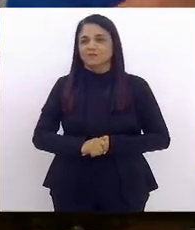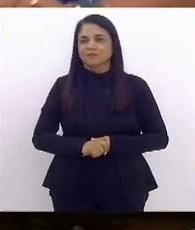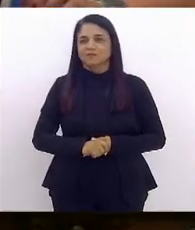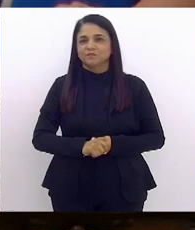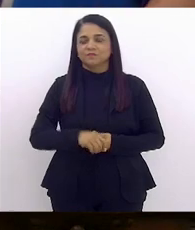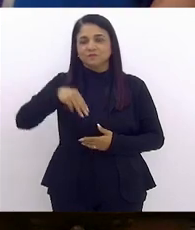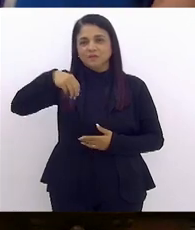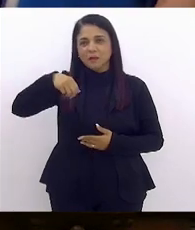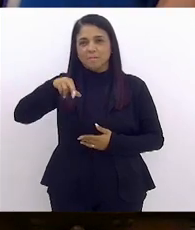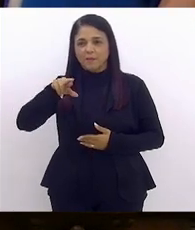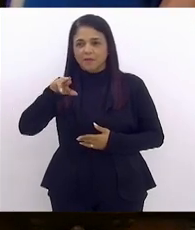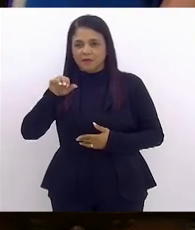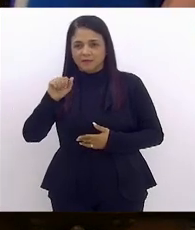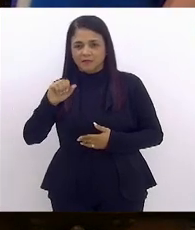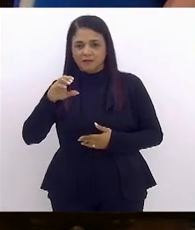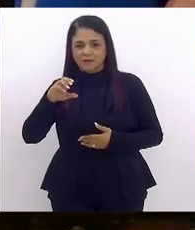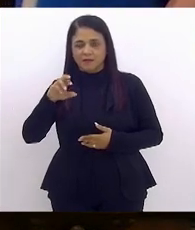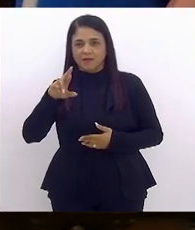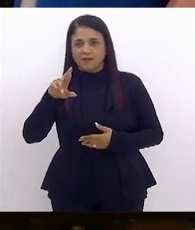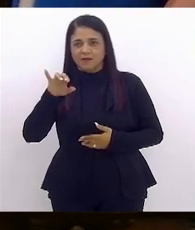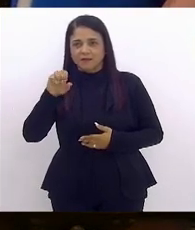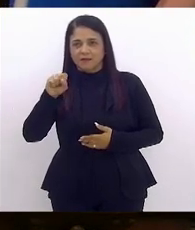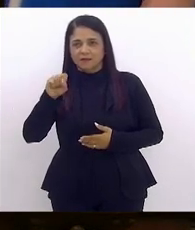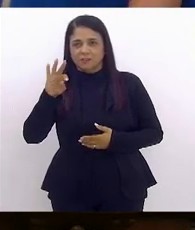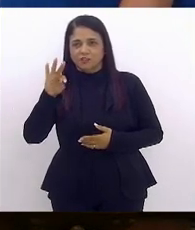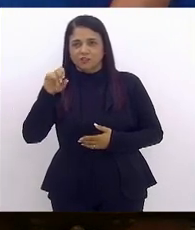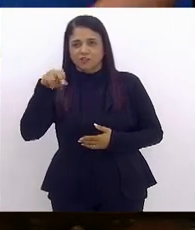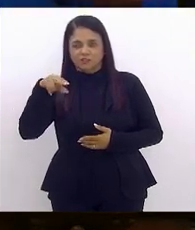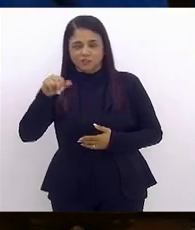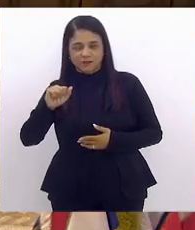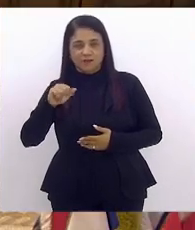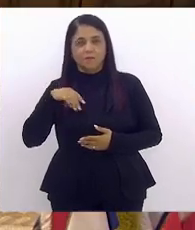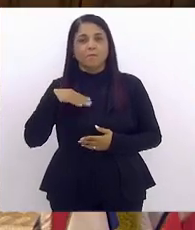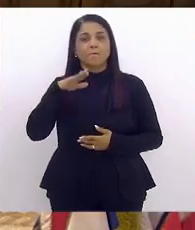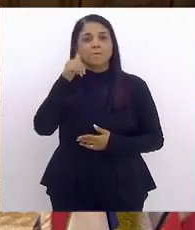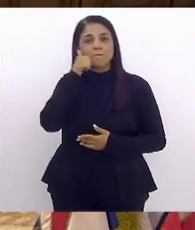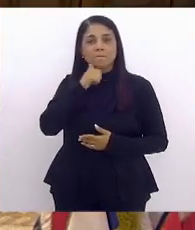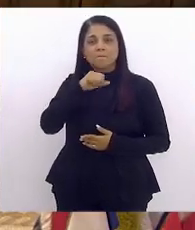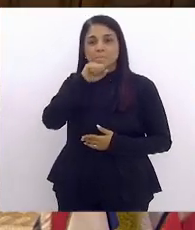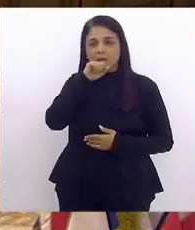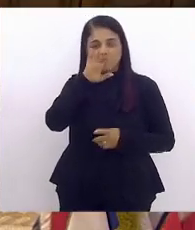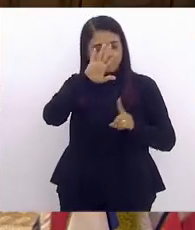Maria Cristina Mendes Avelar, mãe do homenageado.